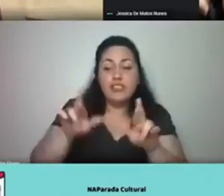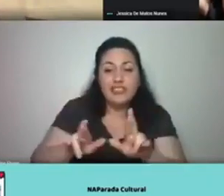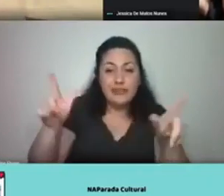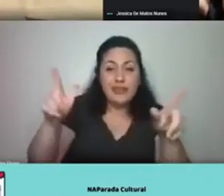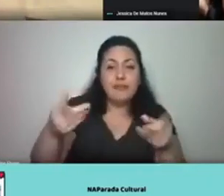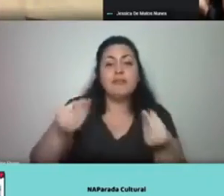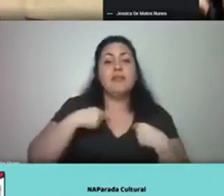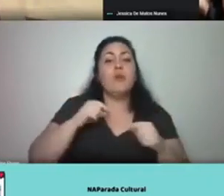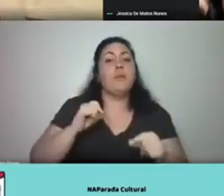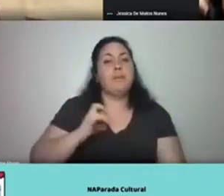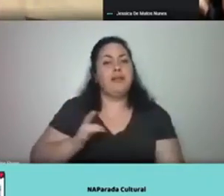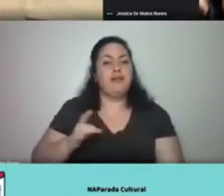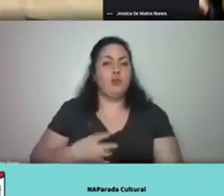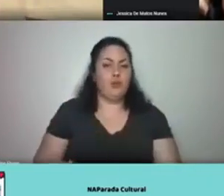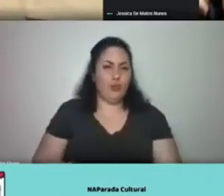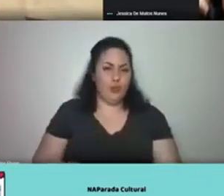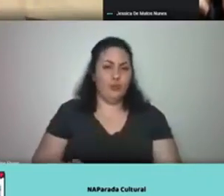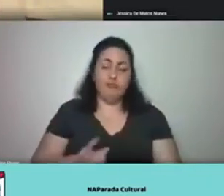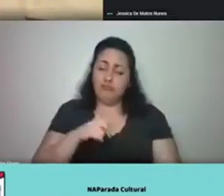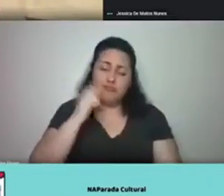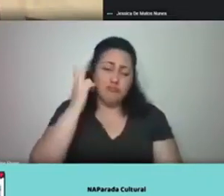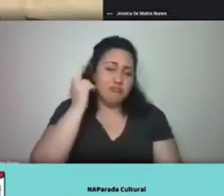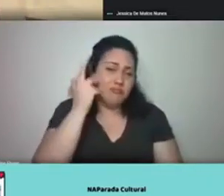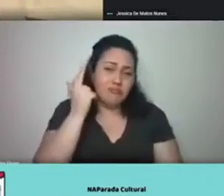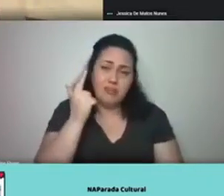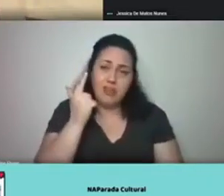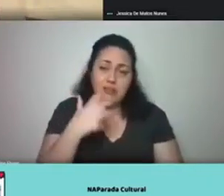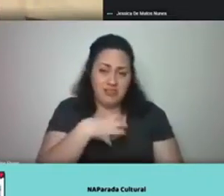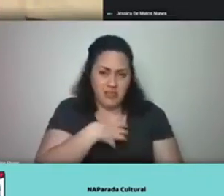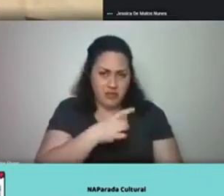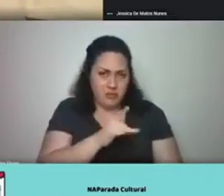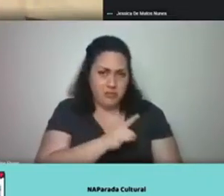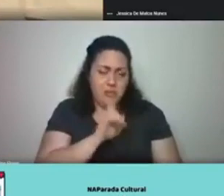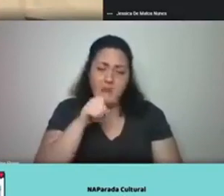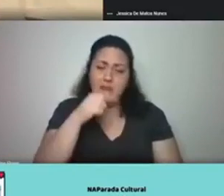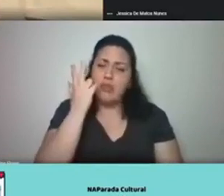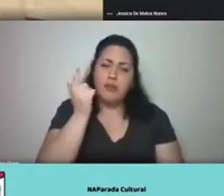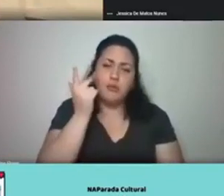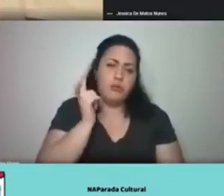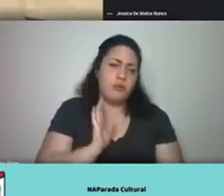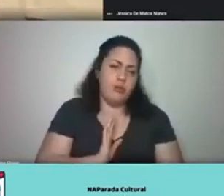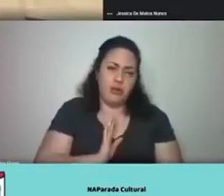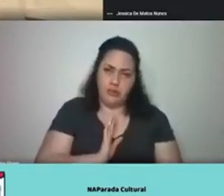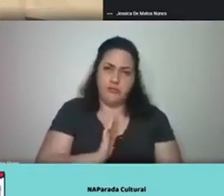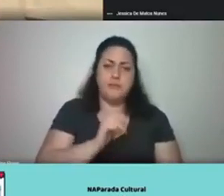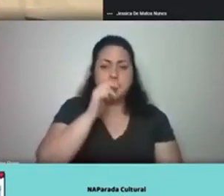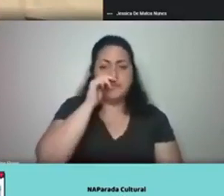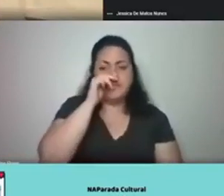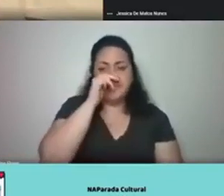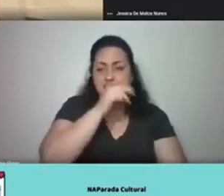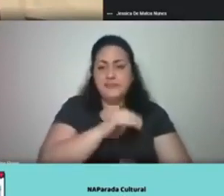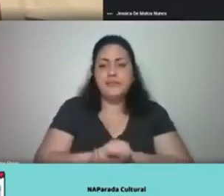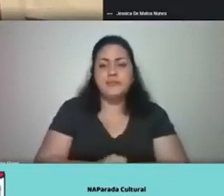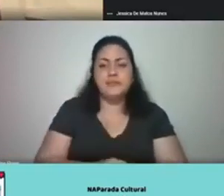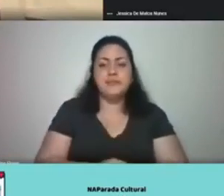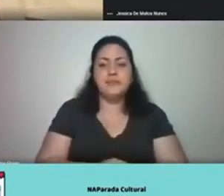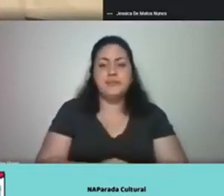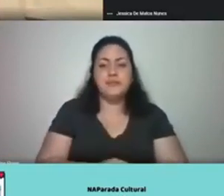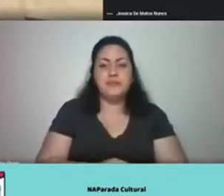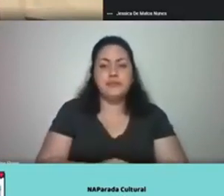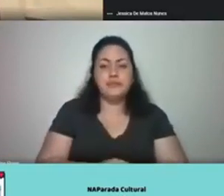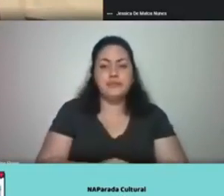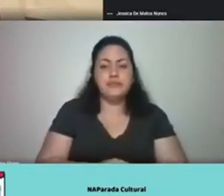né, e que tá tudo bem a gente sentir medo, é uma emoção natural, né, então, quando ele traz, assim,